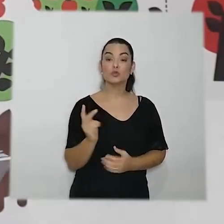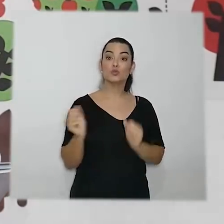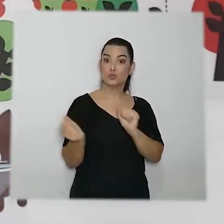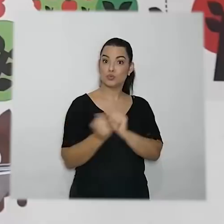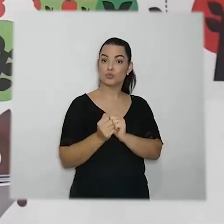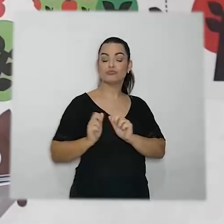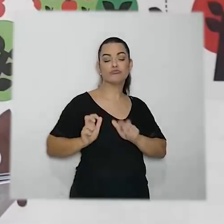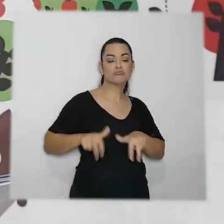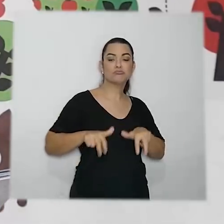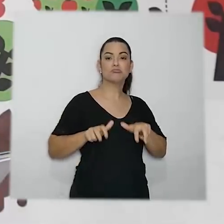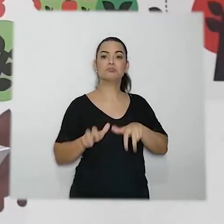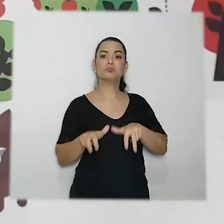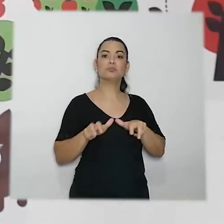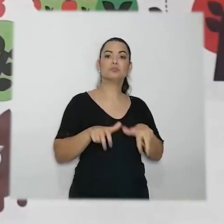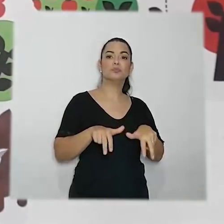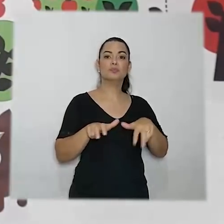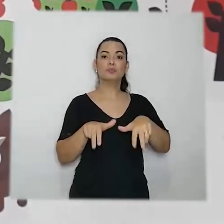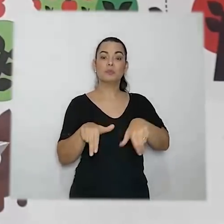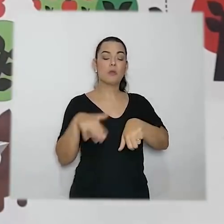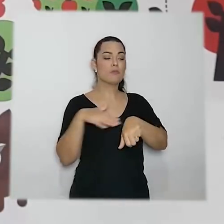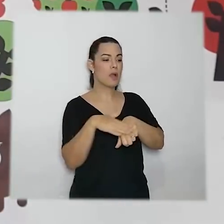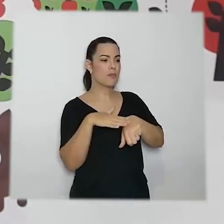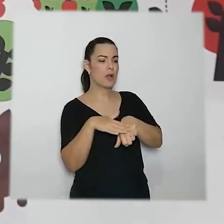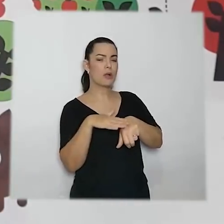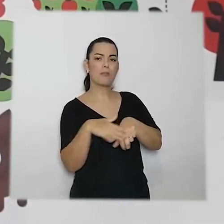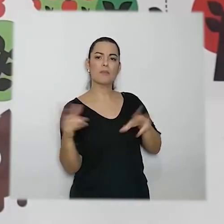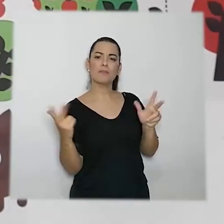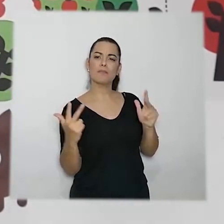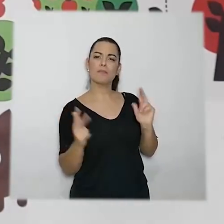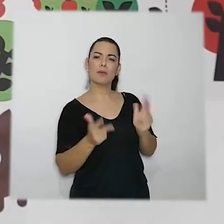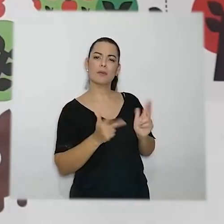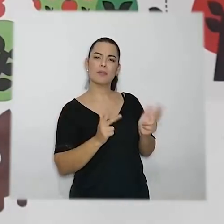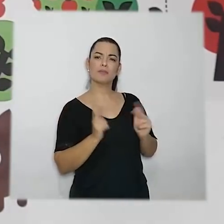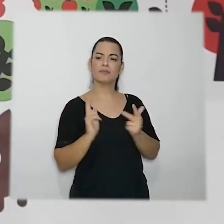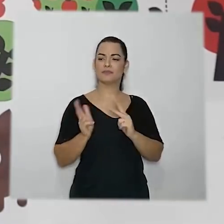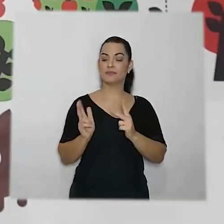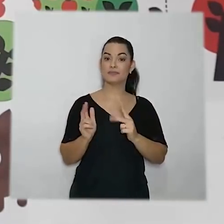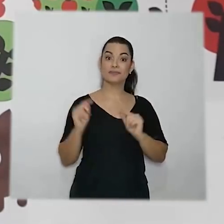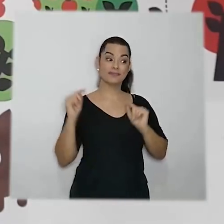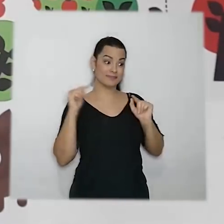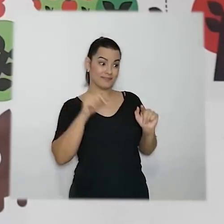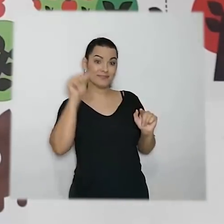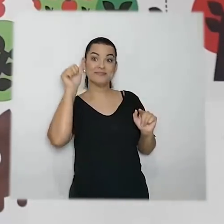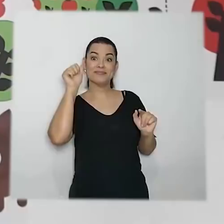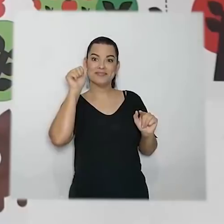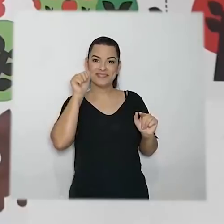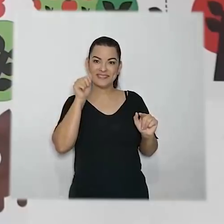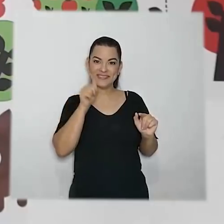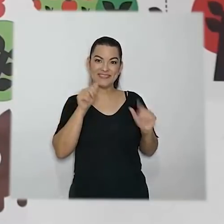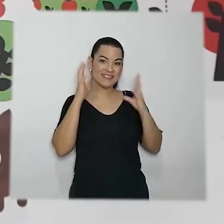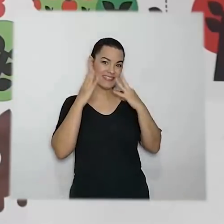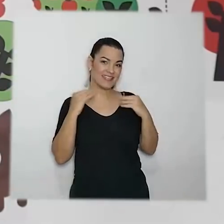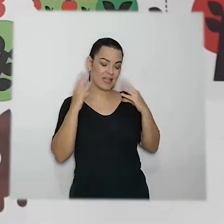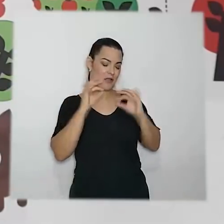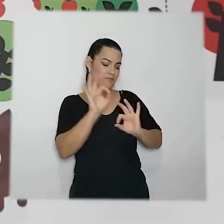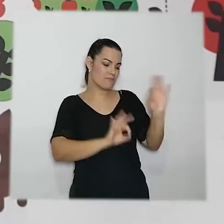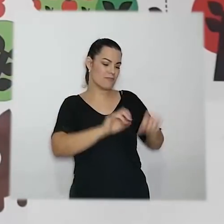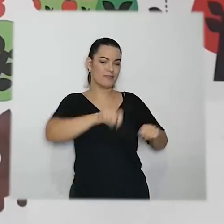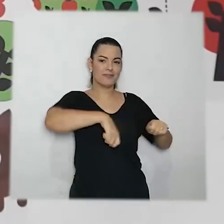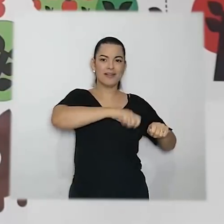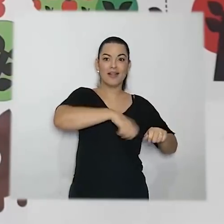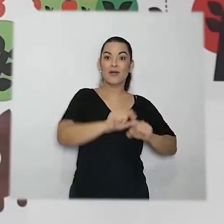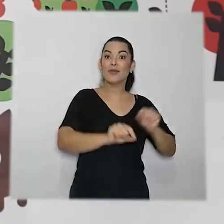Caminharam, conversaram. Ela preparou salada de frutas. Ele adorou